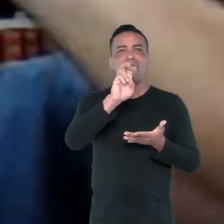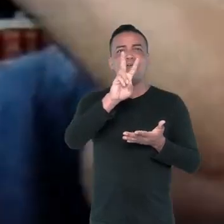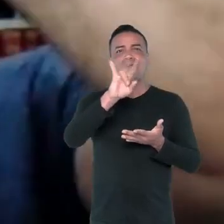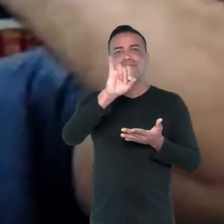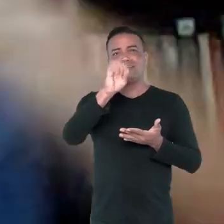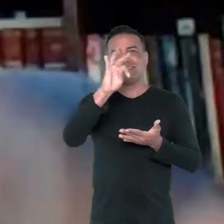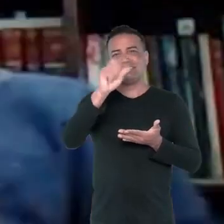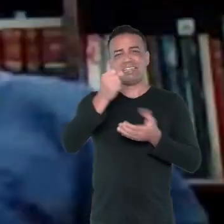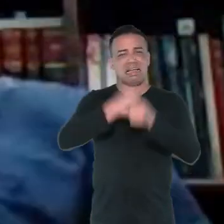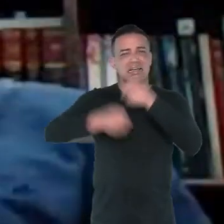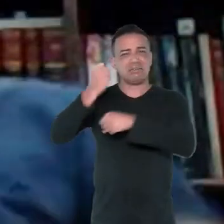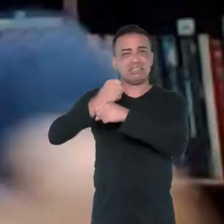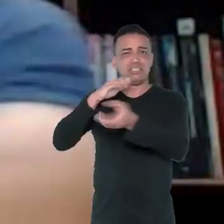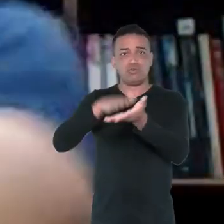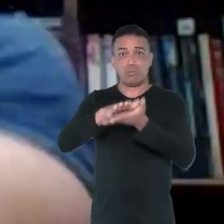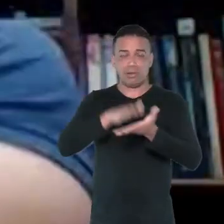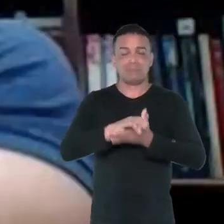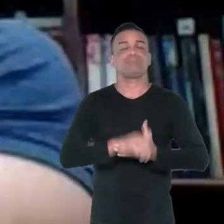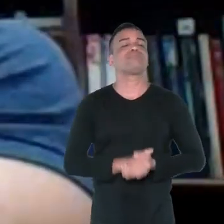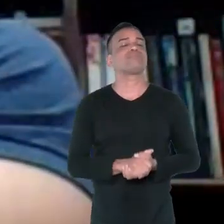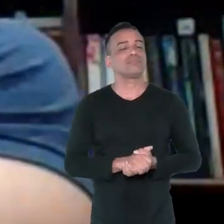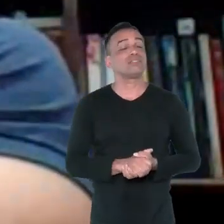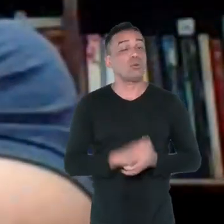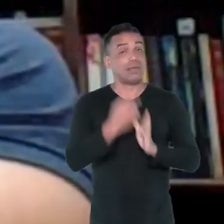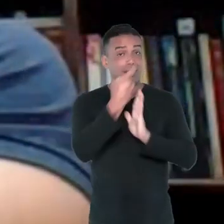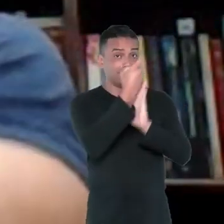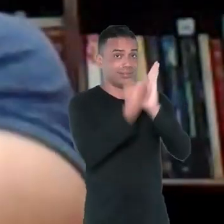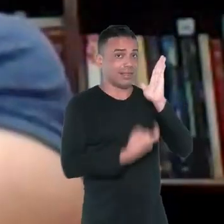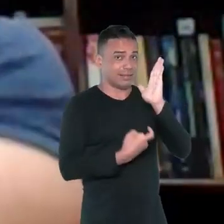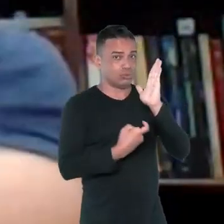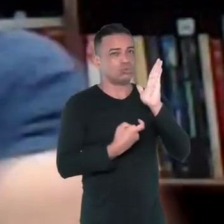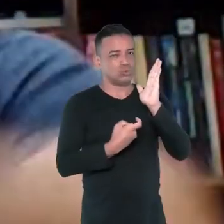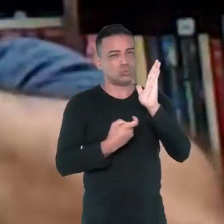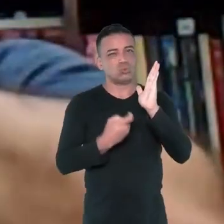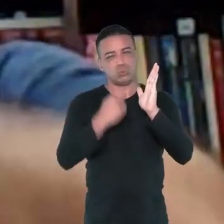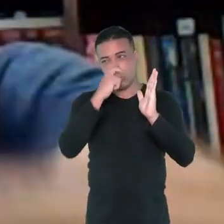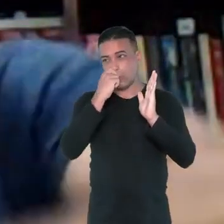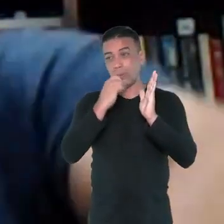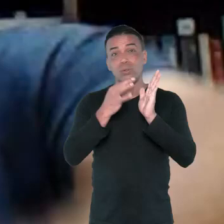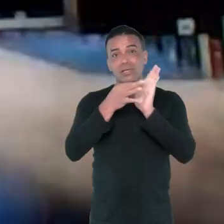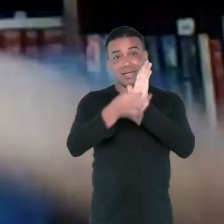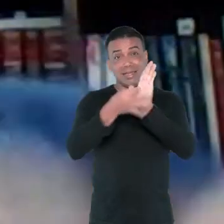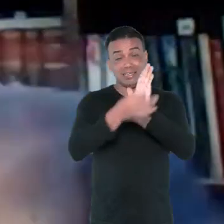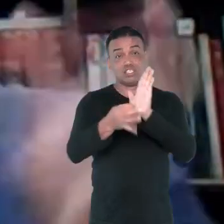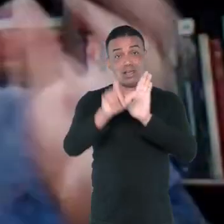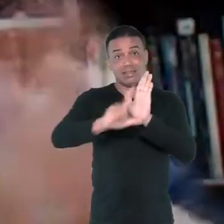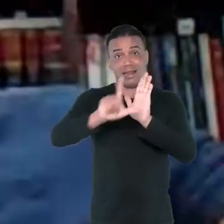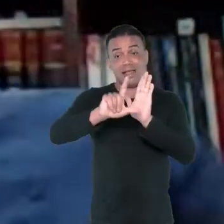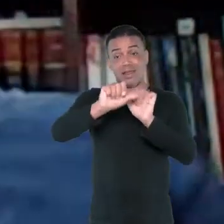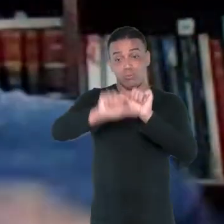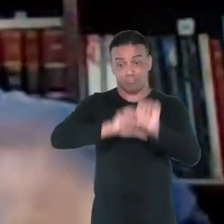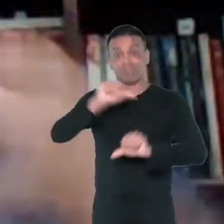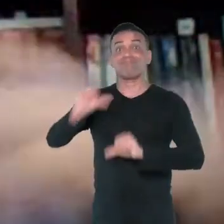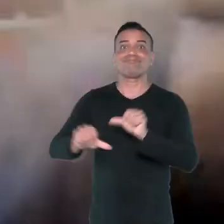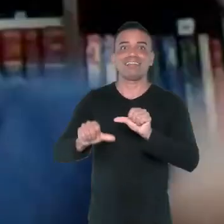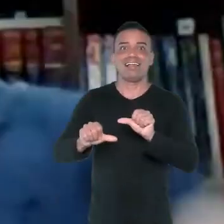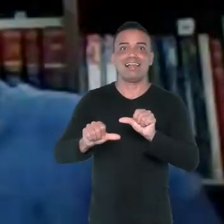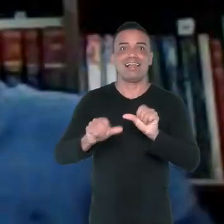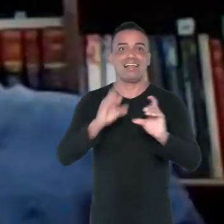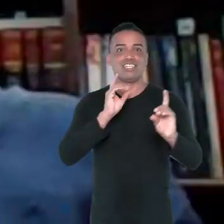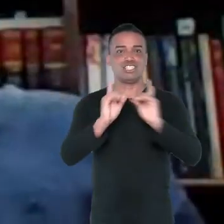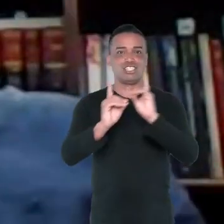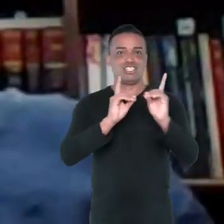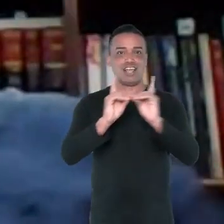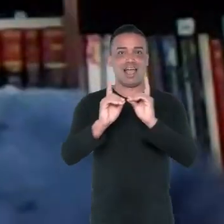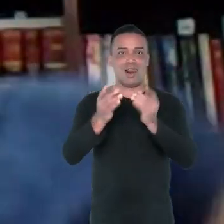muitos anos atrás. O que eu fiz? Eu peguei esse texto de crítica literária, e o transformei em um